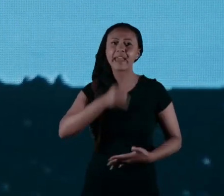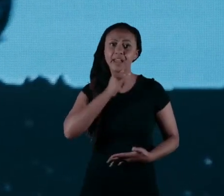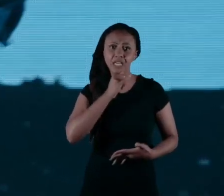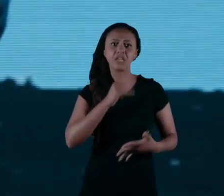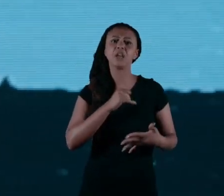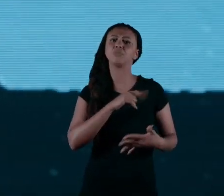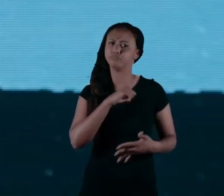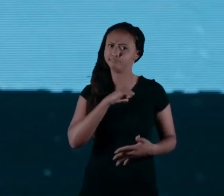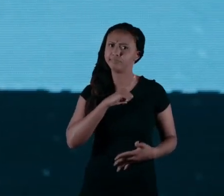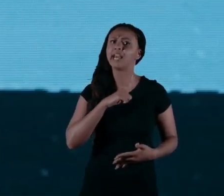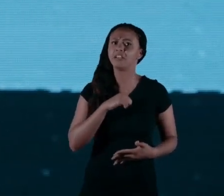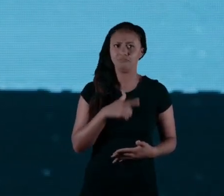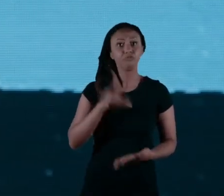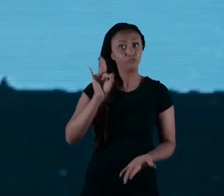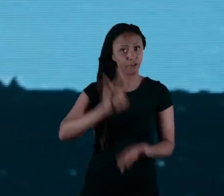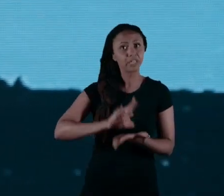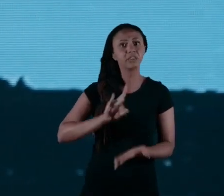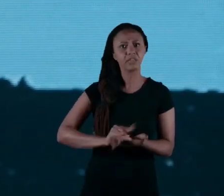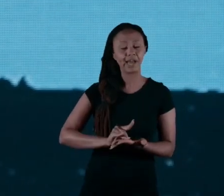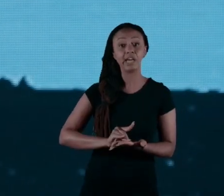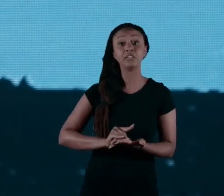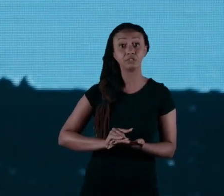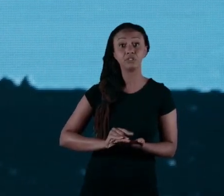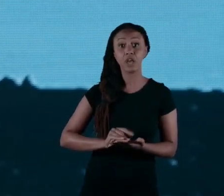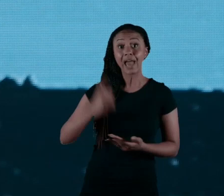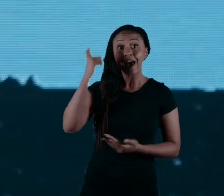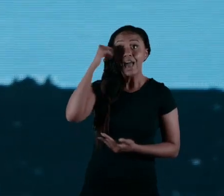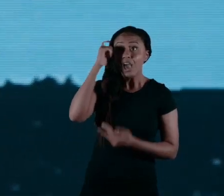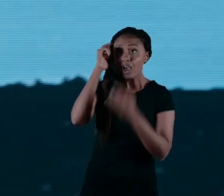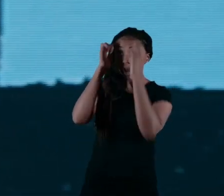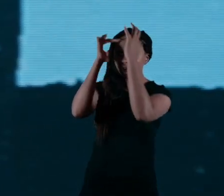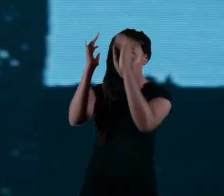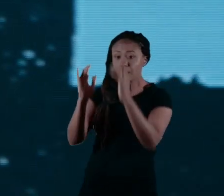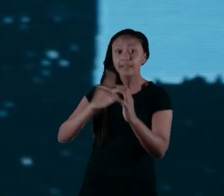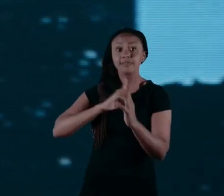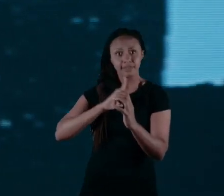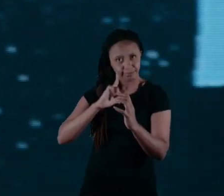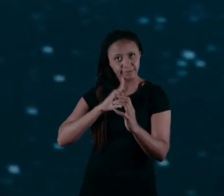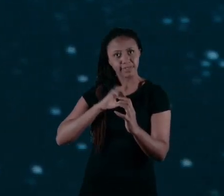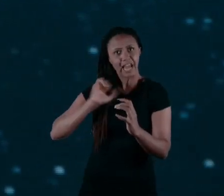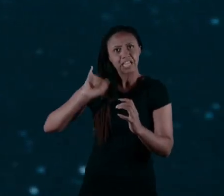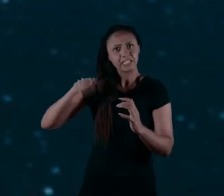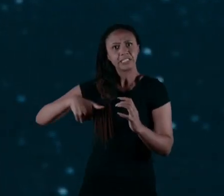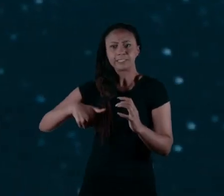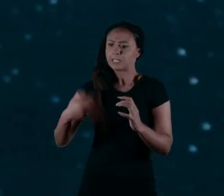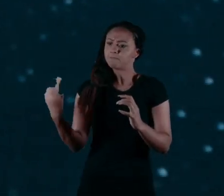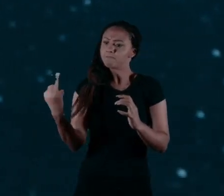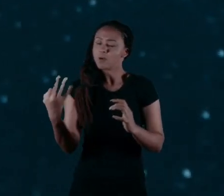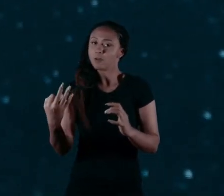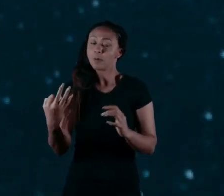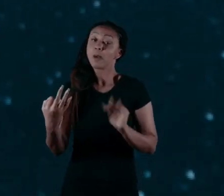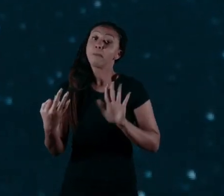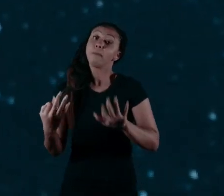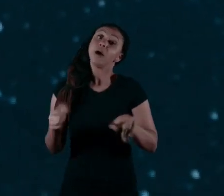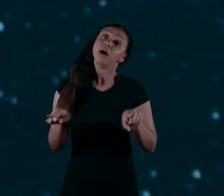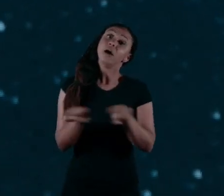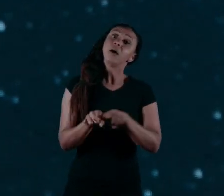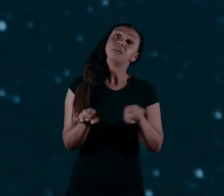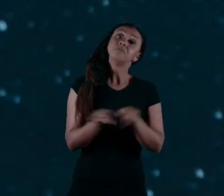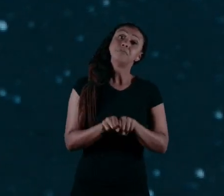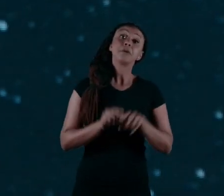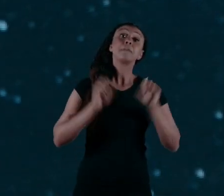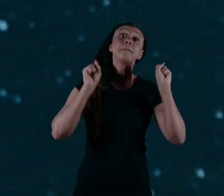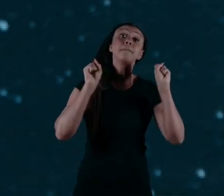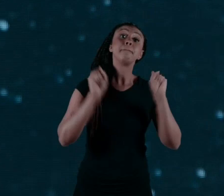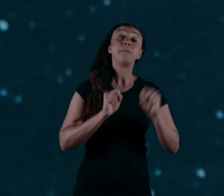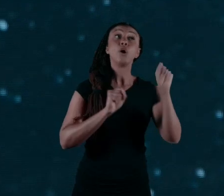verdadeiros, uma mente poderosa tem de fato essas valências, uma mente poderosa é aquela também que é poderosa